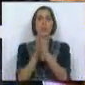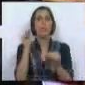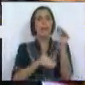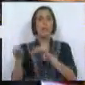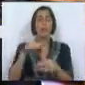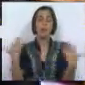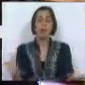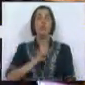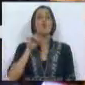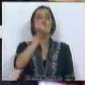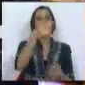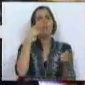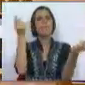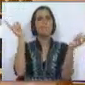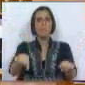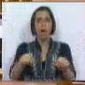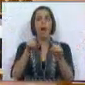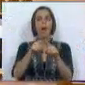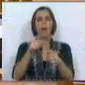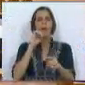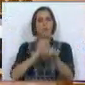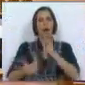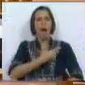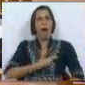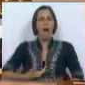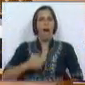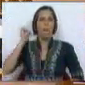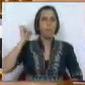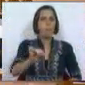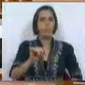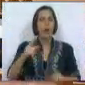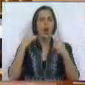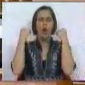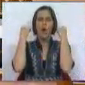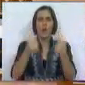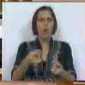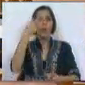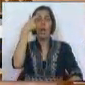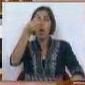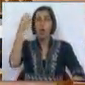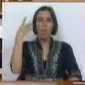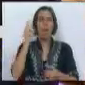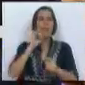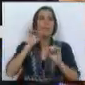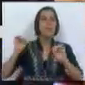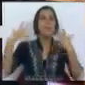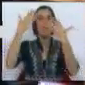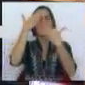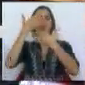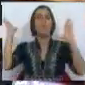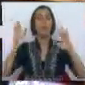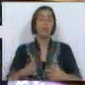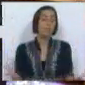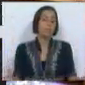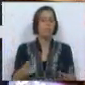eleições. Os senhores, mais uma vez, foram retrógrados, antiquados e não conseguem compreender a essência da democracia.